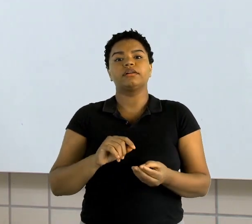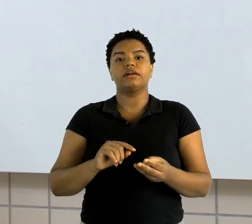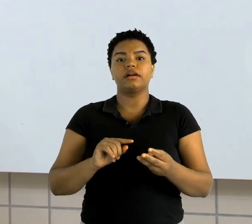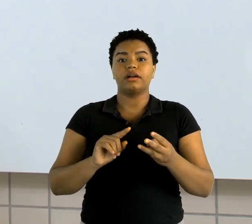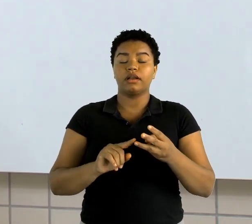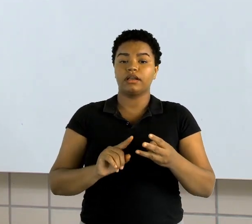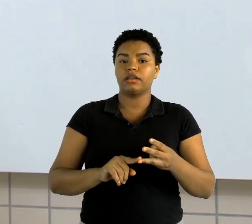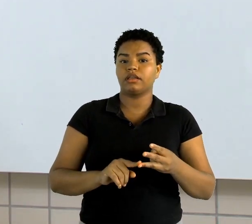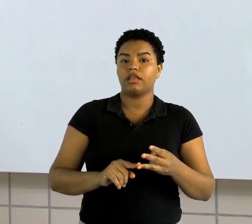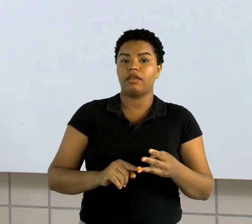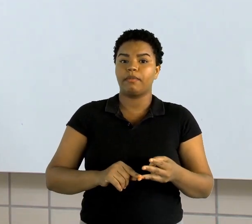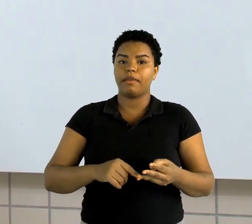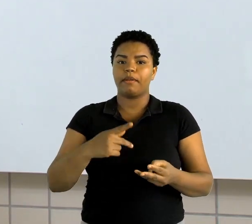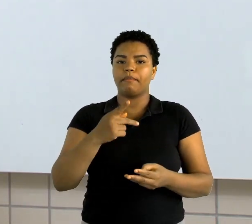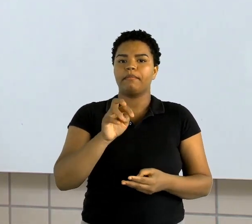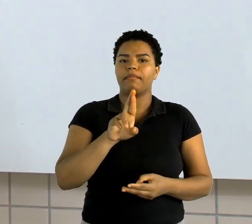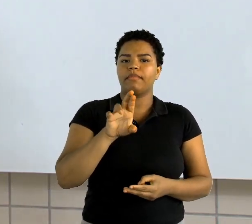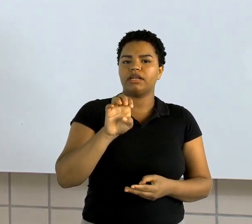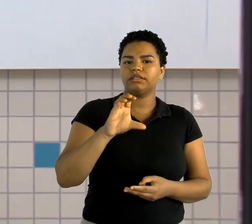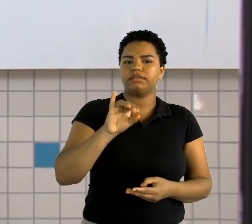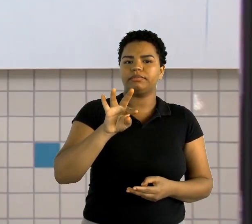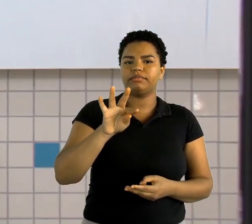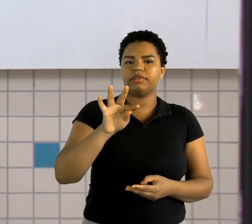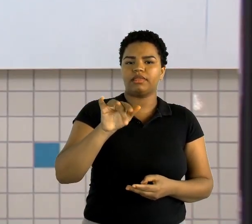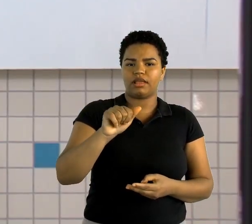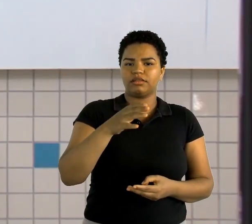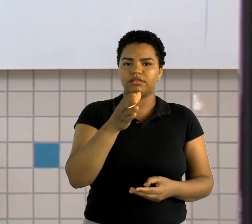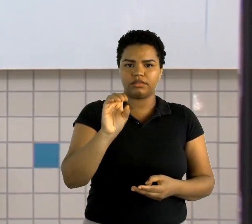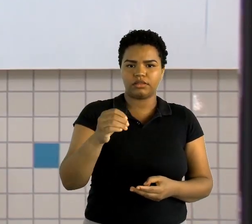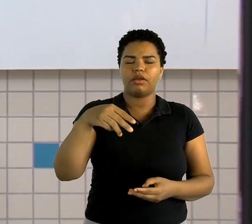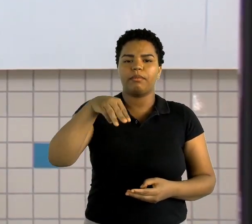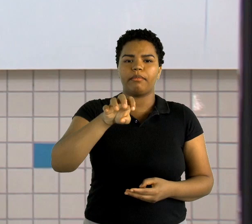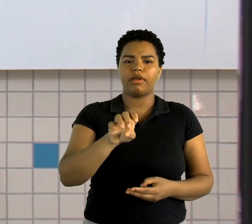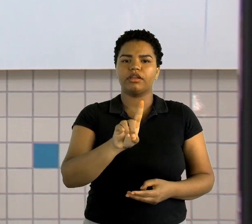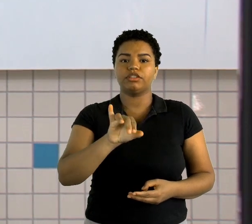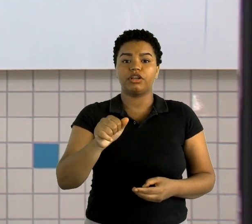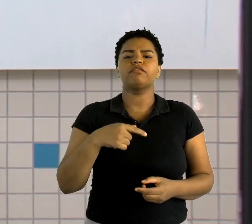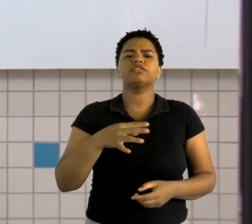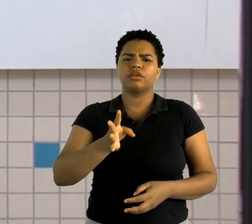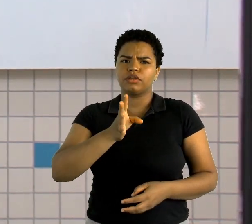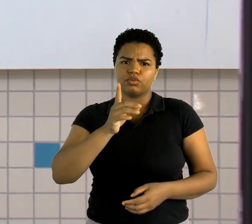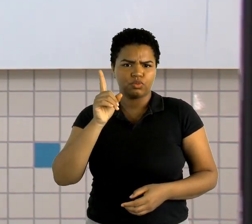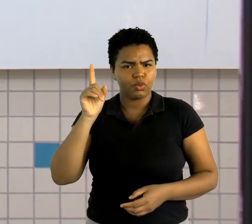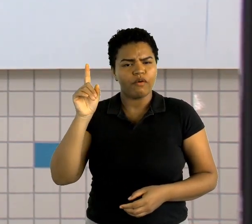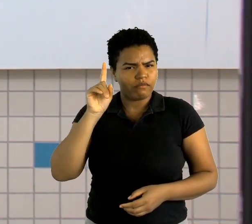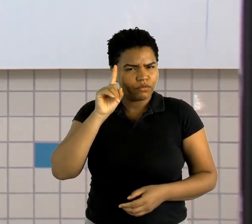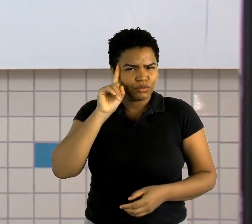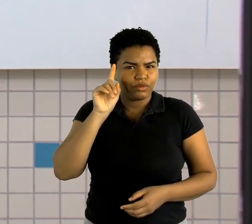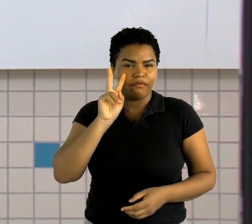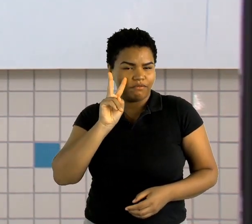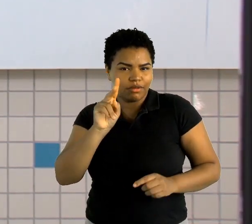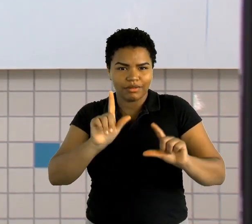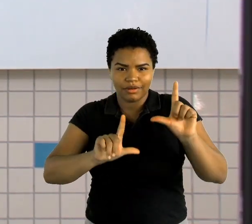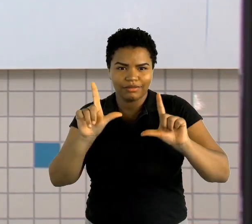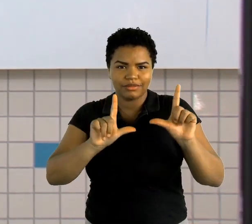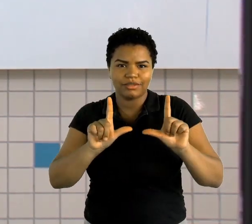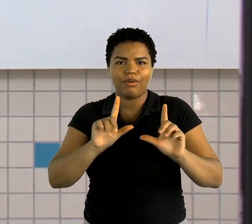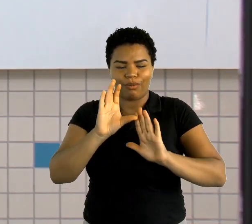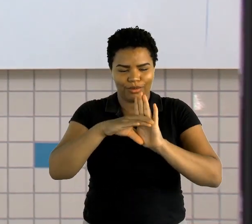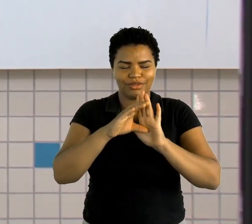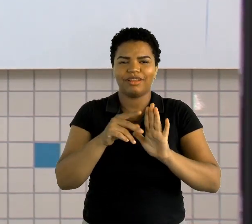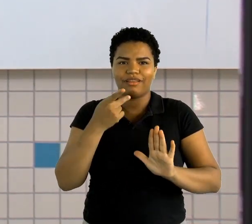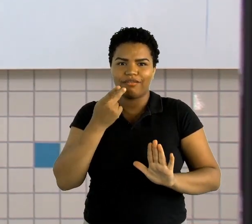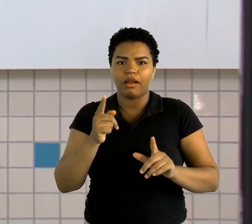dia a dia, falar esses 3 conceitos. E às vezes vocês não